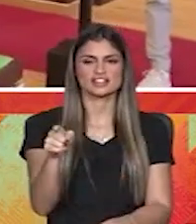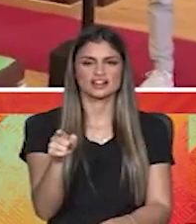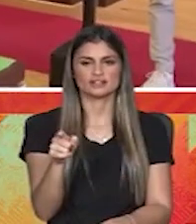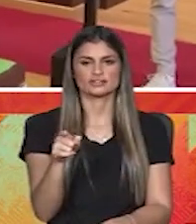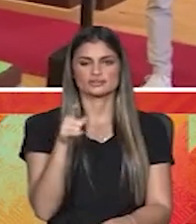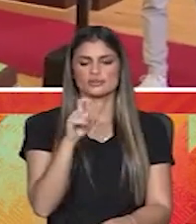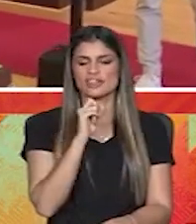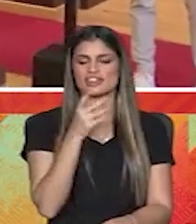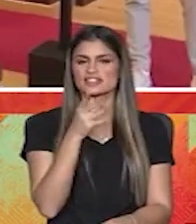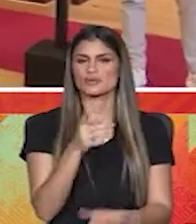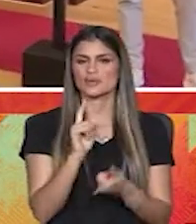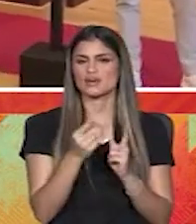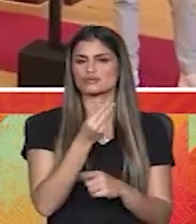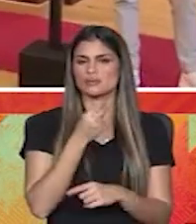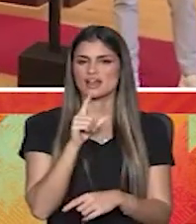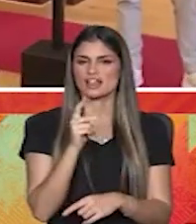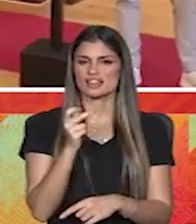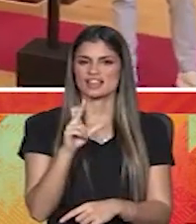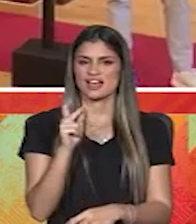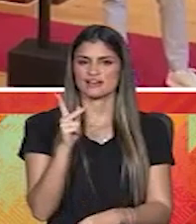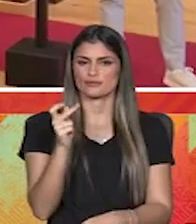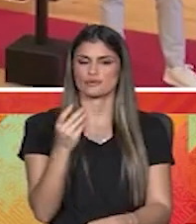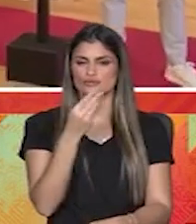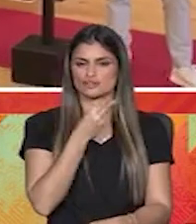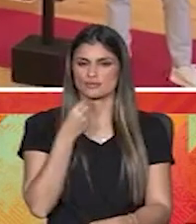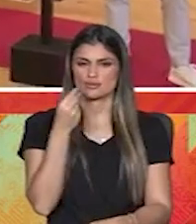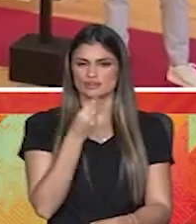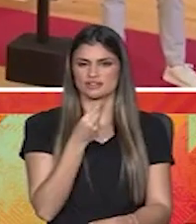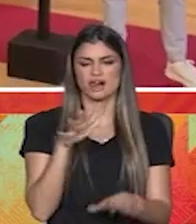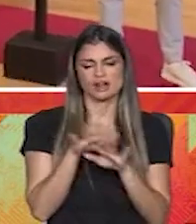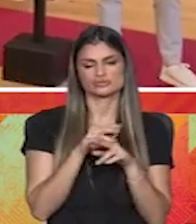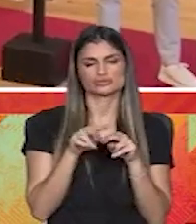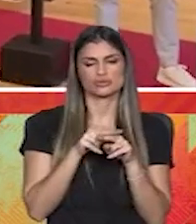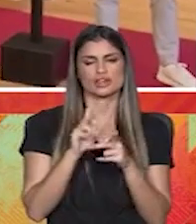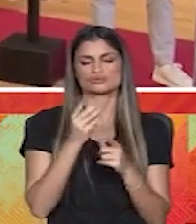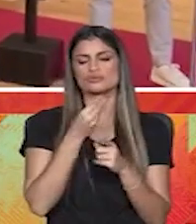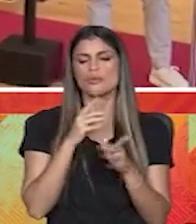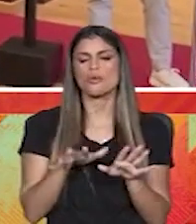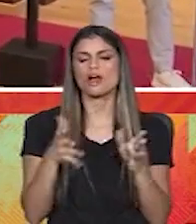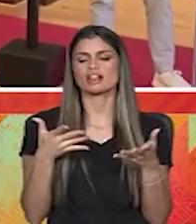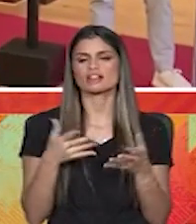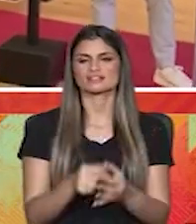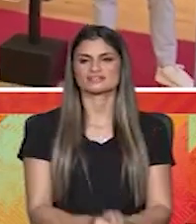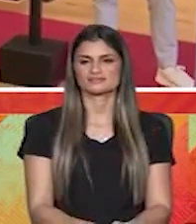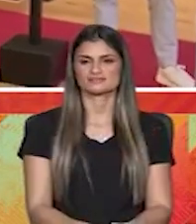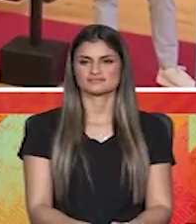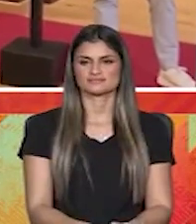Consegues dizer-me que é que sabe a larva ainda que tenha esteja disfarçada de chocolate até que sabe